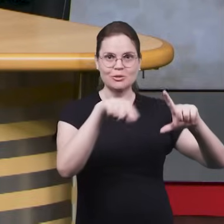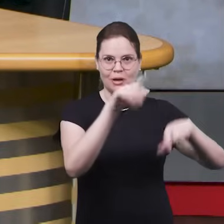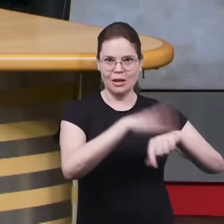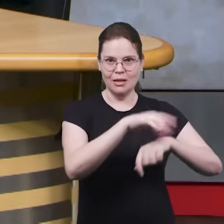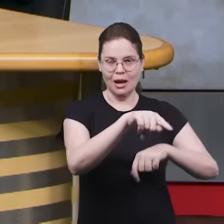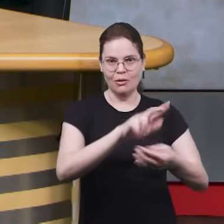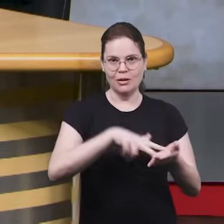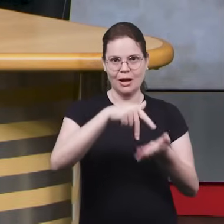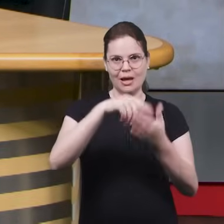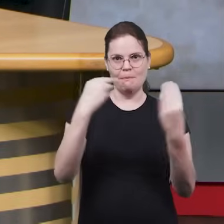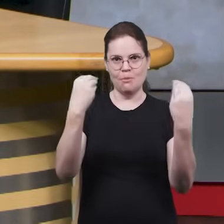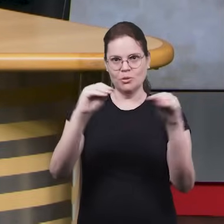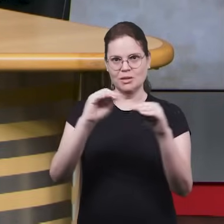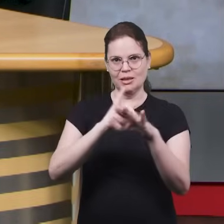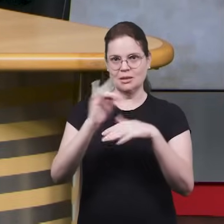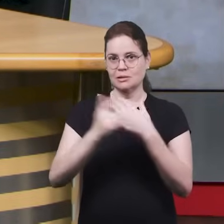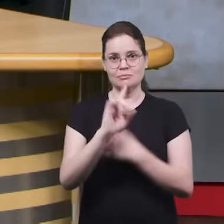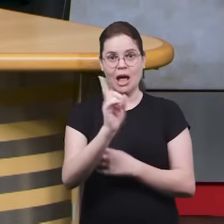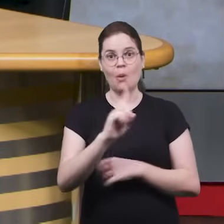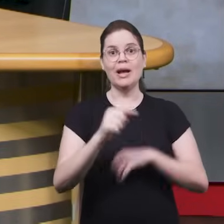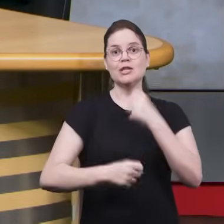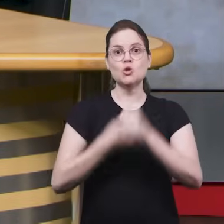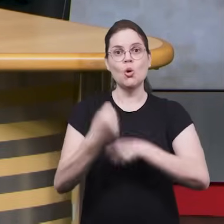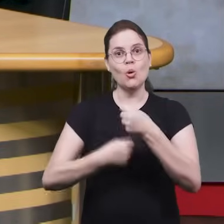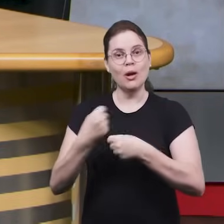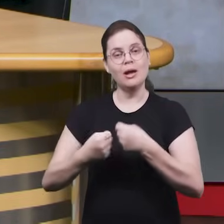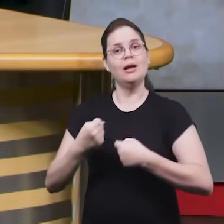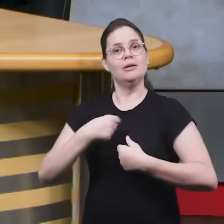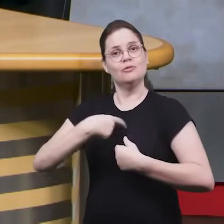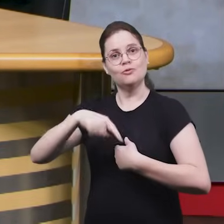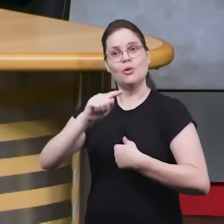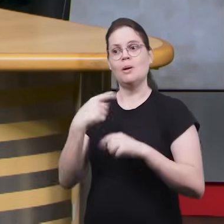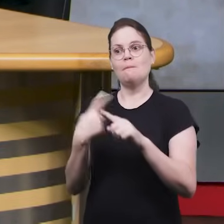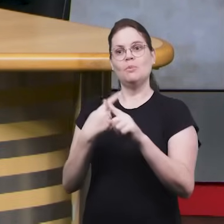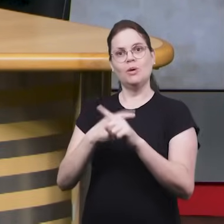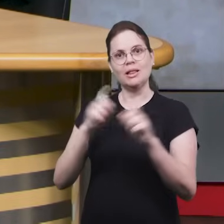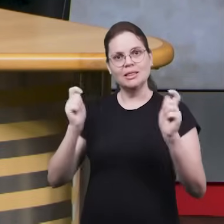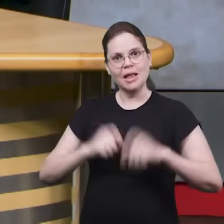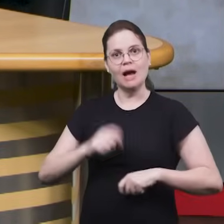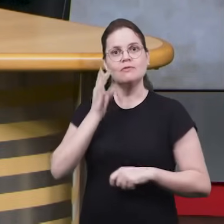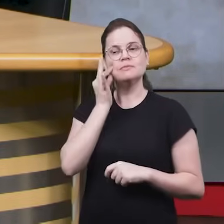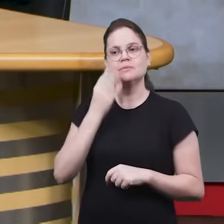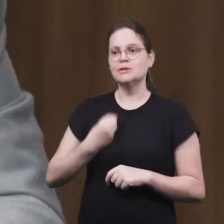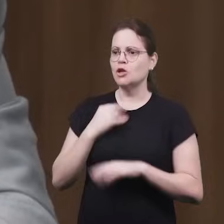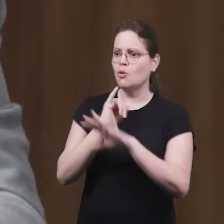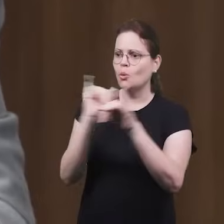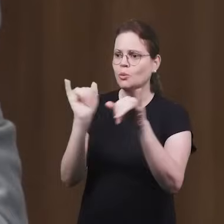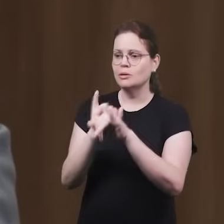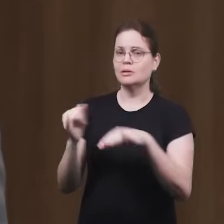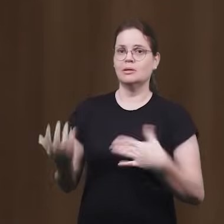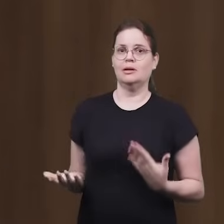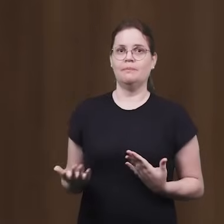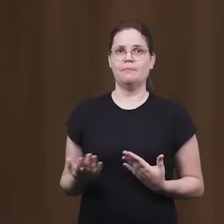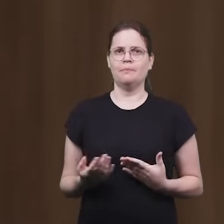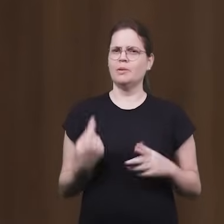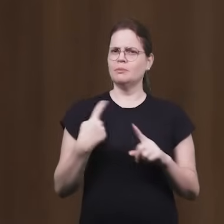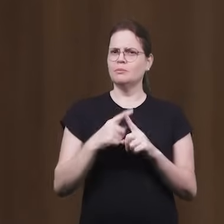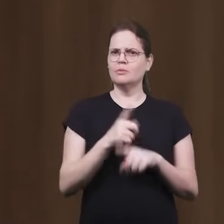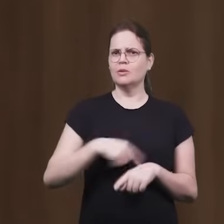Jesus ressurreto e colocar na rede social, elas correram para falar. Era o recurso que elas tinham na época. Então, por que a gente